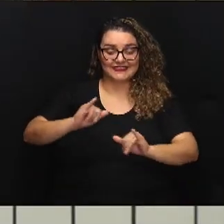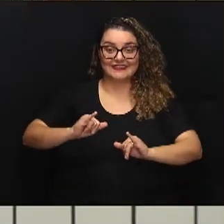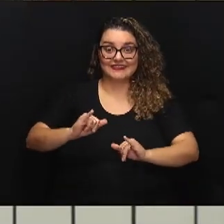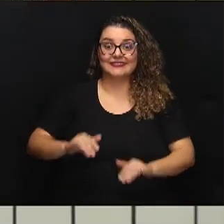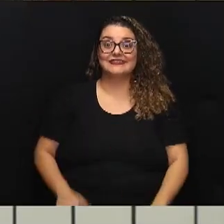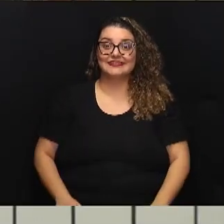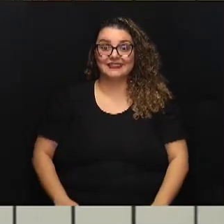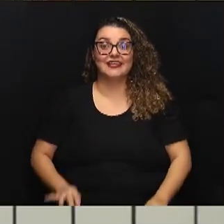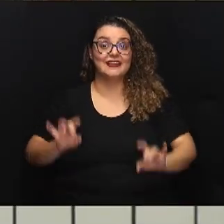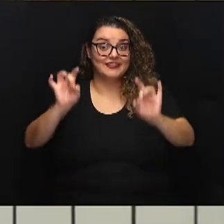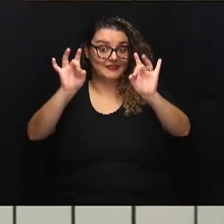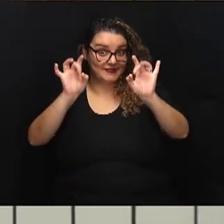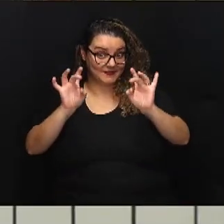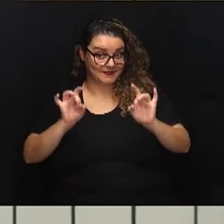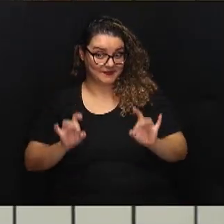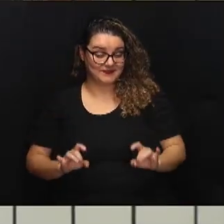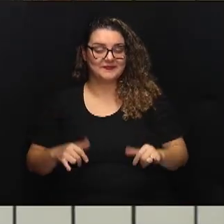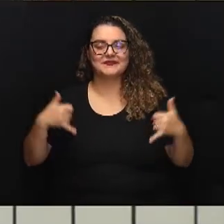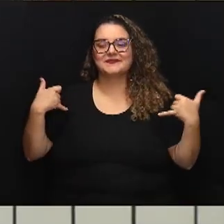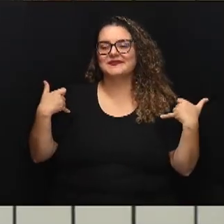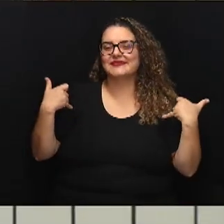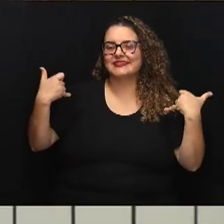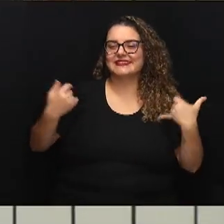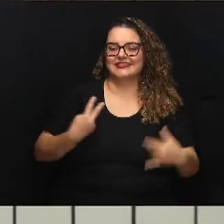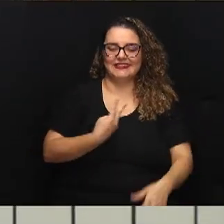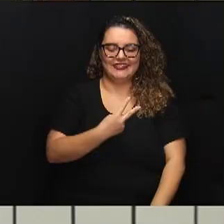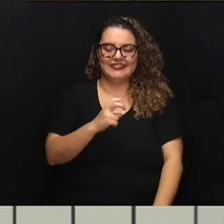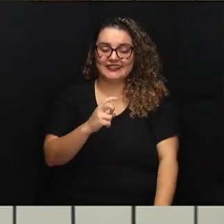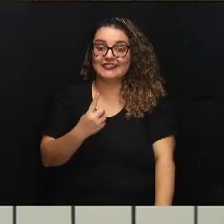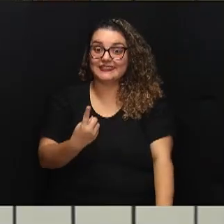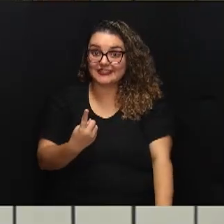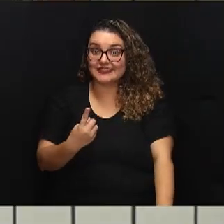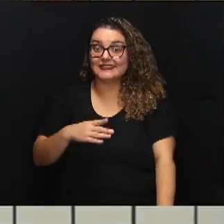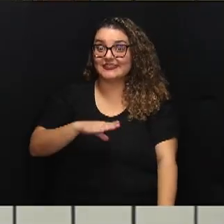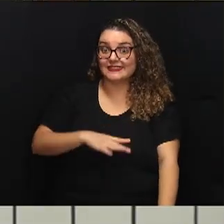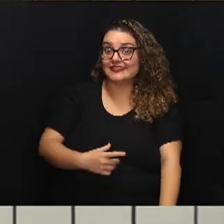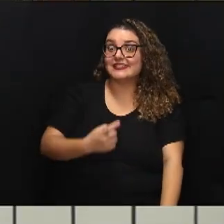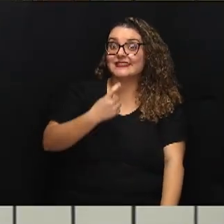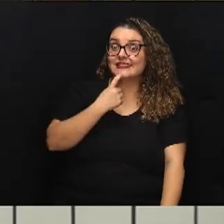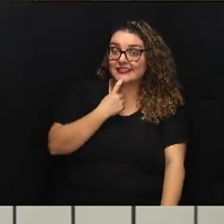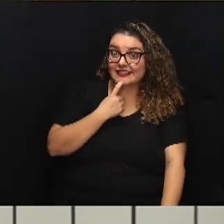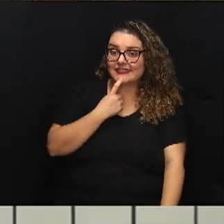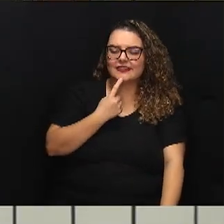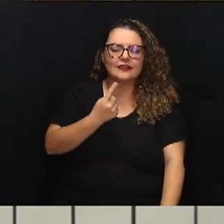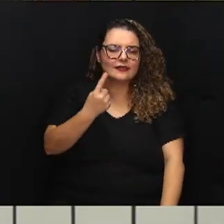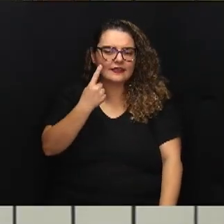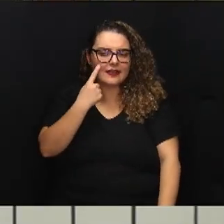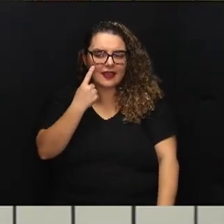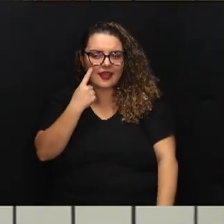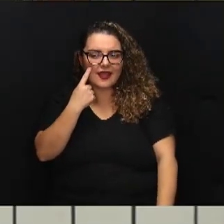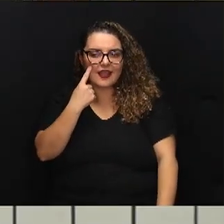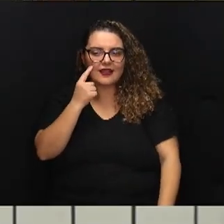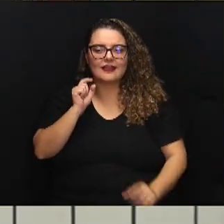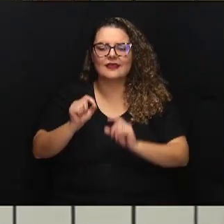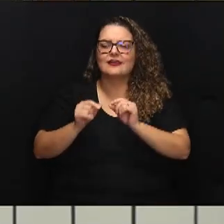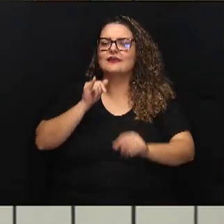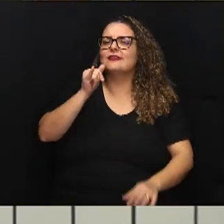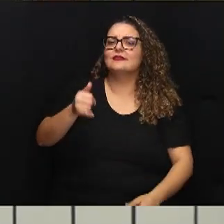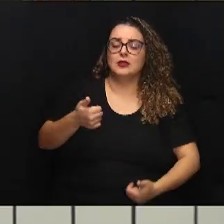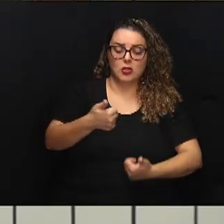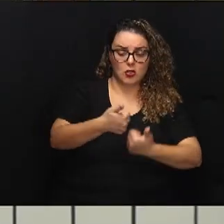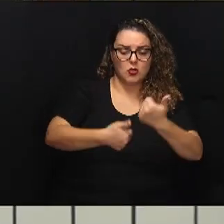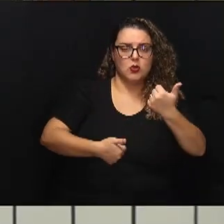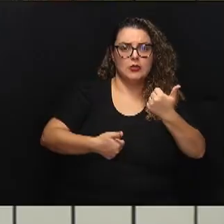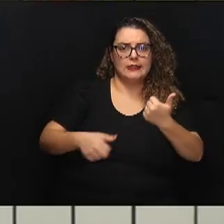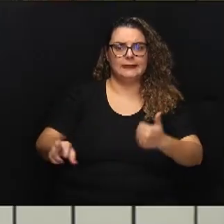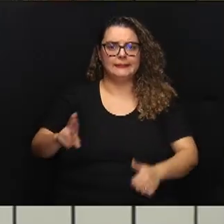Notícia especial, aniversário 251 anos da cidade de Campinas. E olha só, há quem diga que futebol e